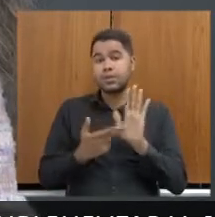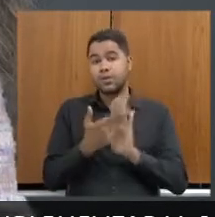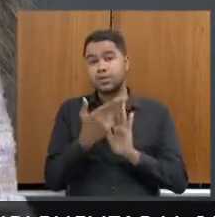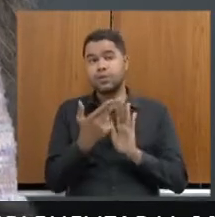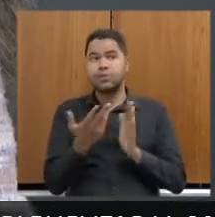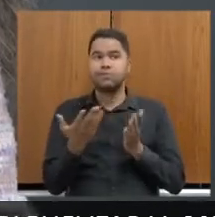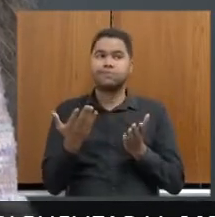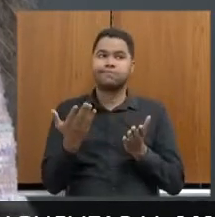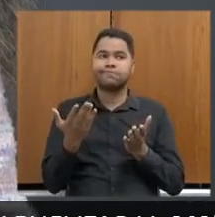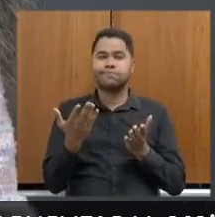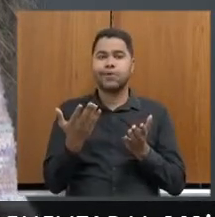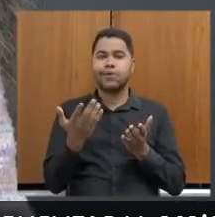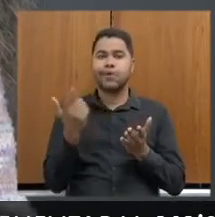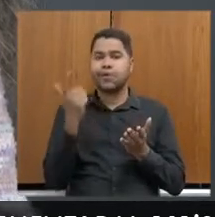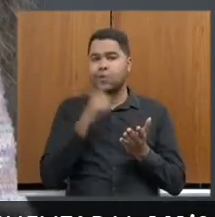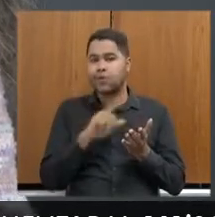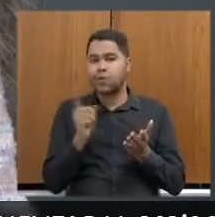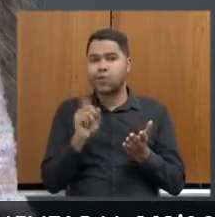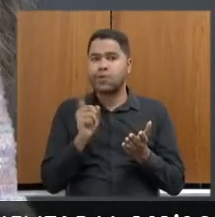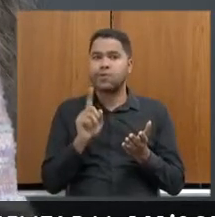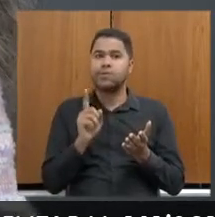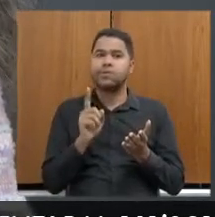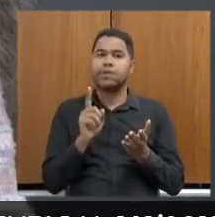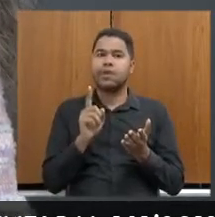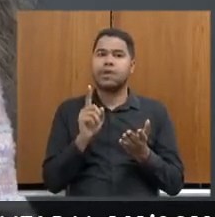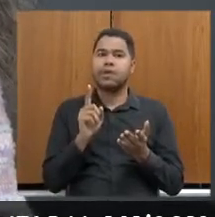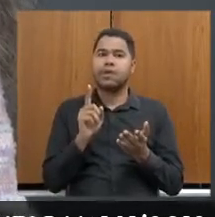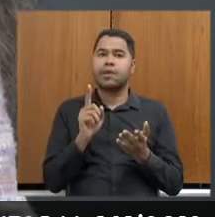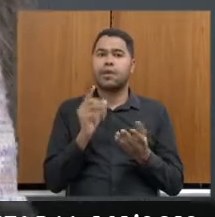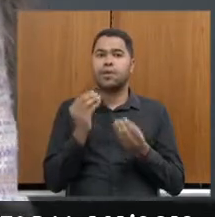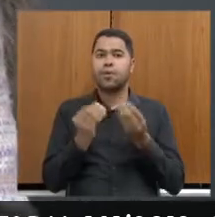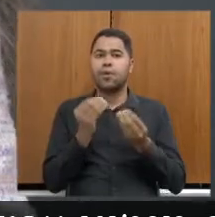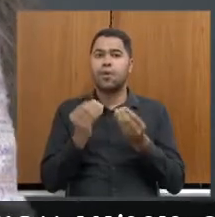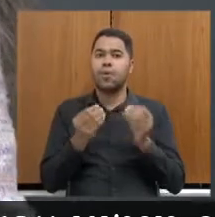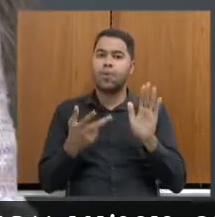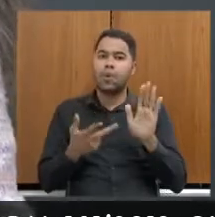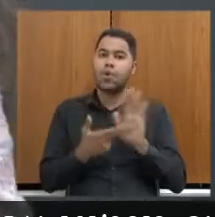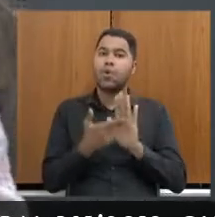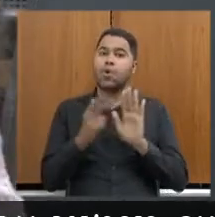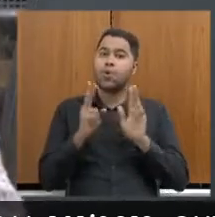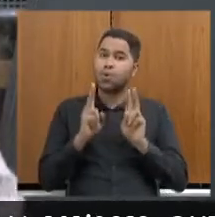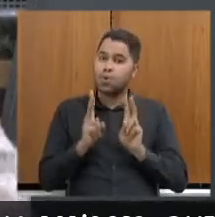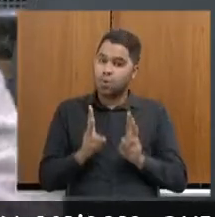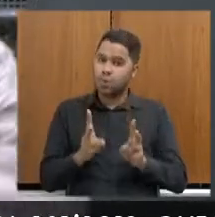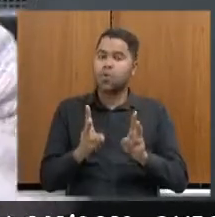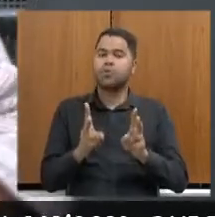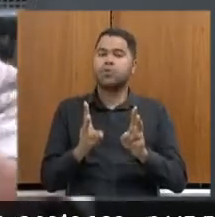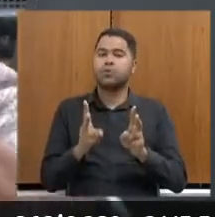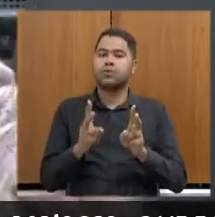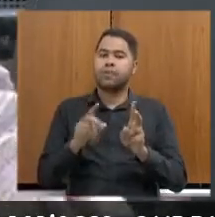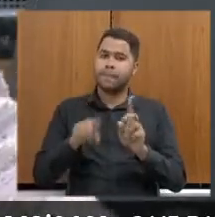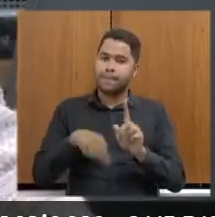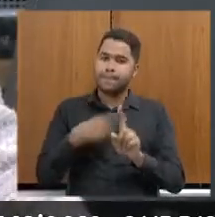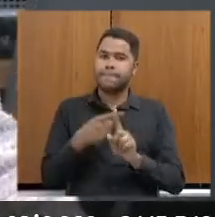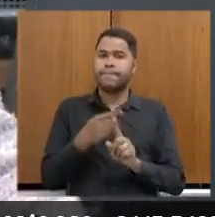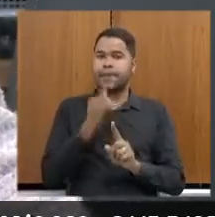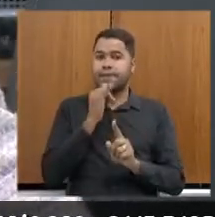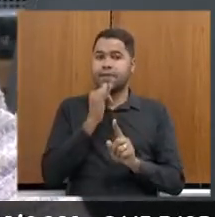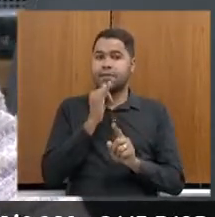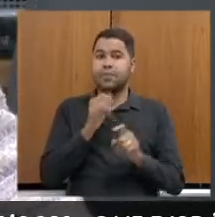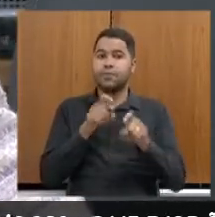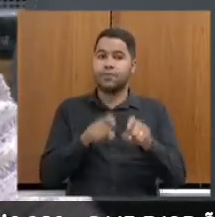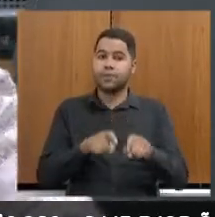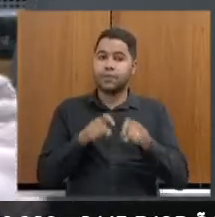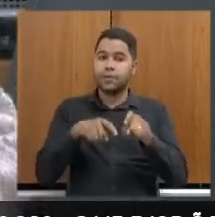vezes Eles não conseguem fazer e referenciar essa cirurgia porque eles continuem adotando ainda mais nós temos no